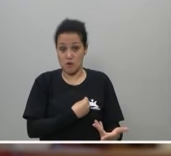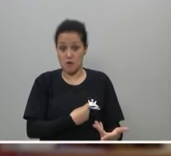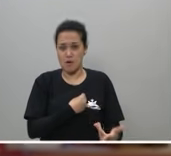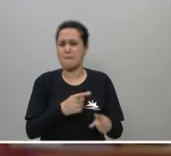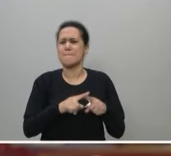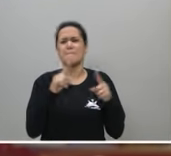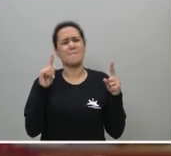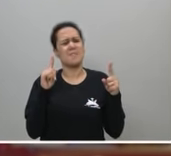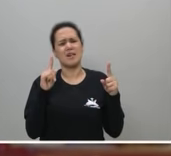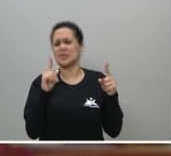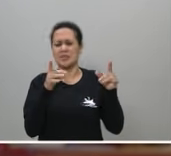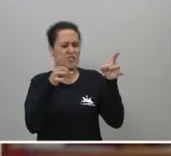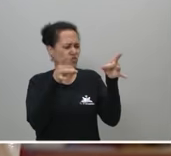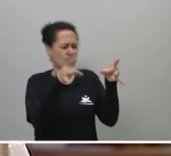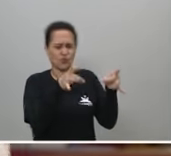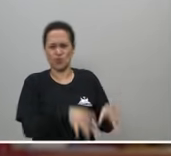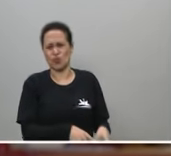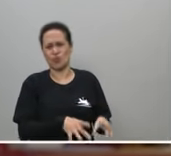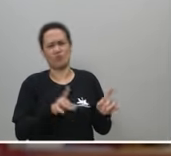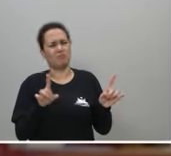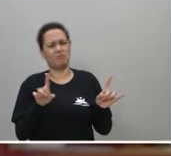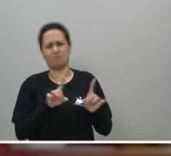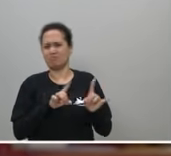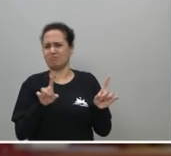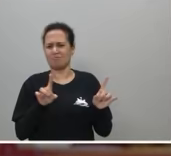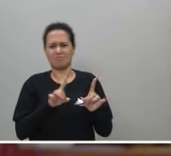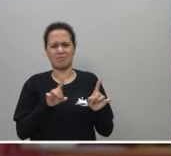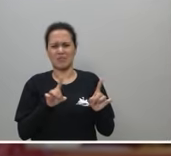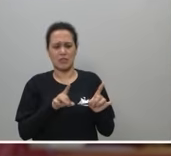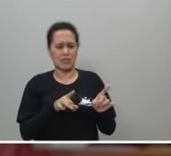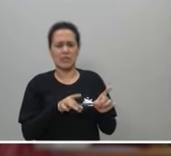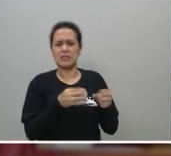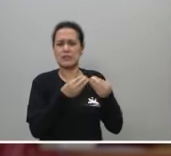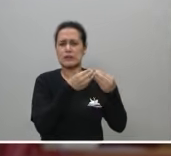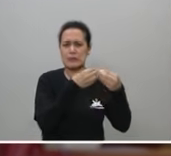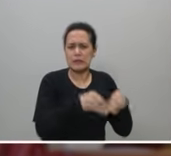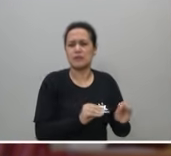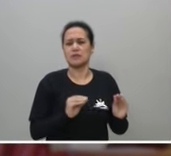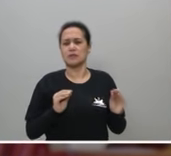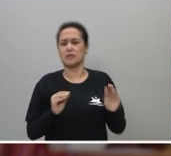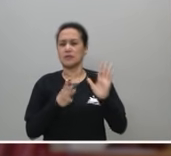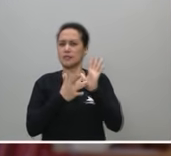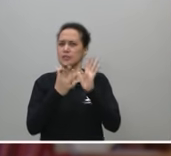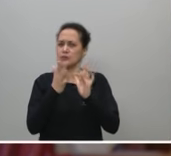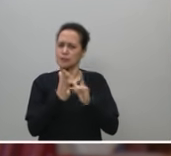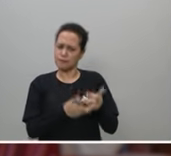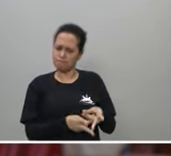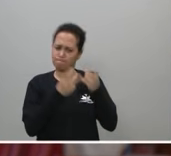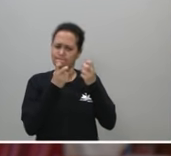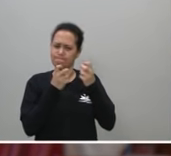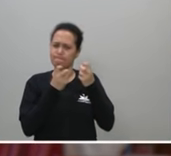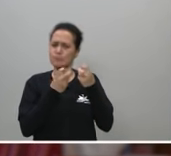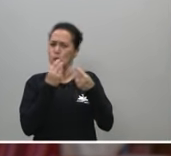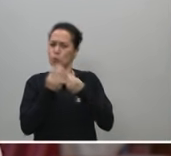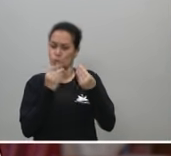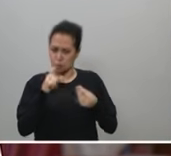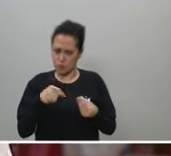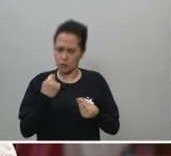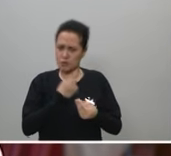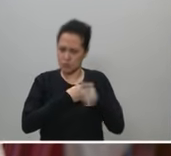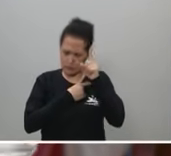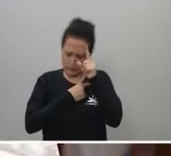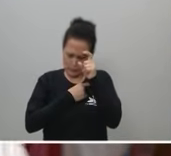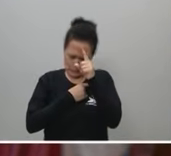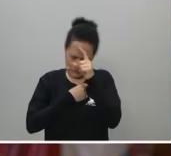está vendo a labuta que a gente ia traçar, como ia ser difícil ser cristão, como é difícil na